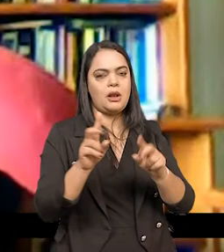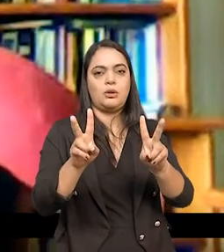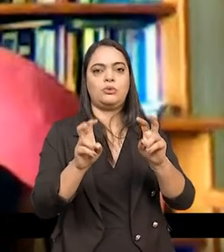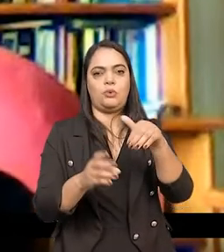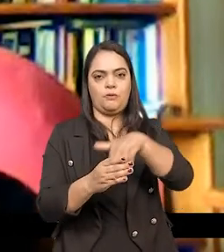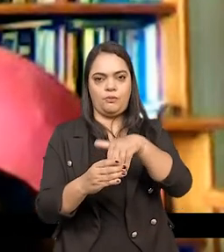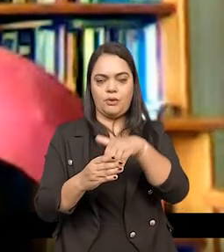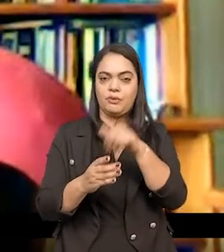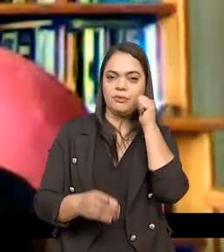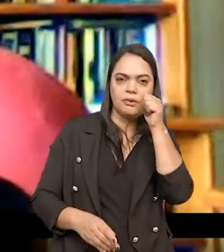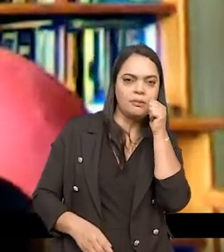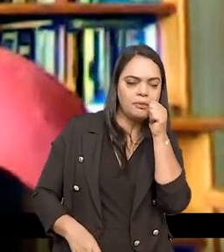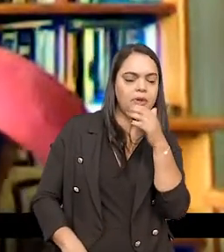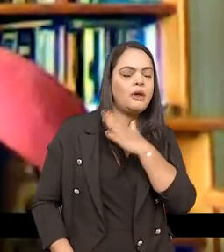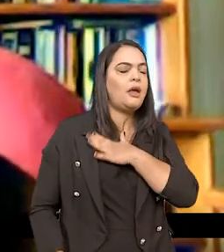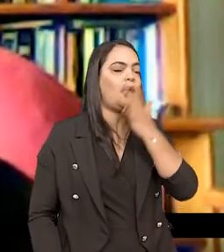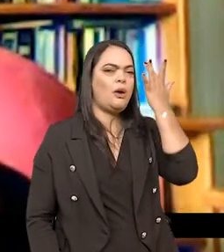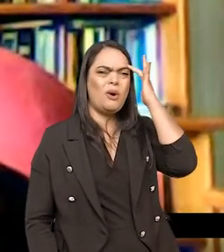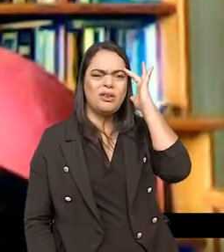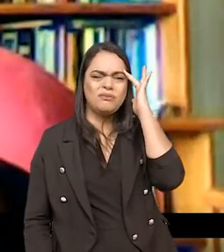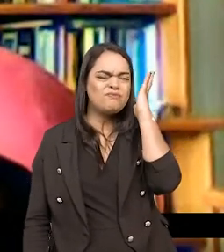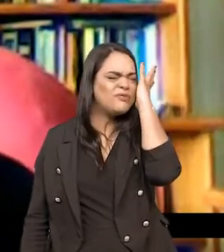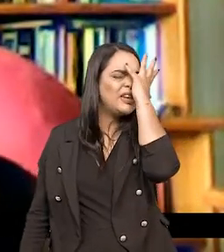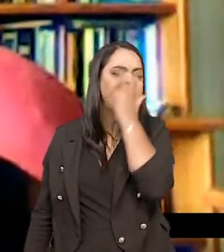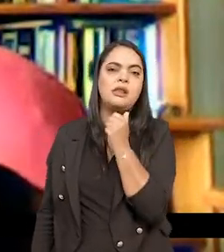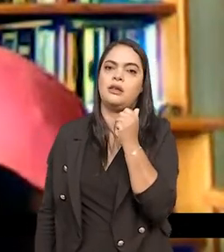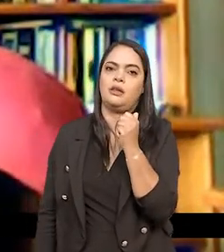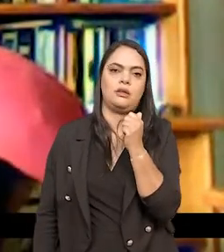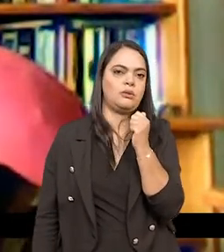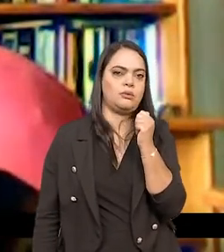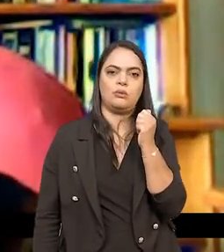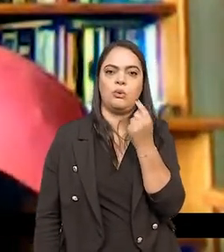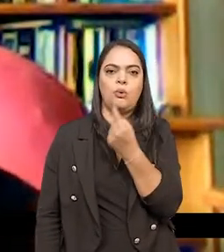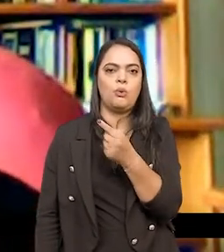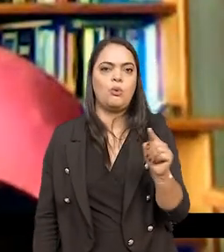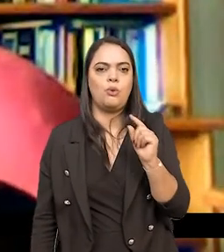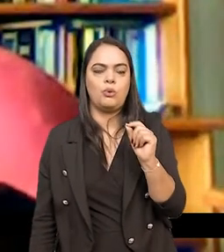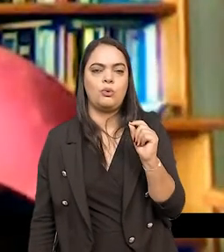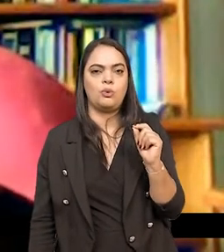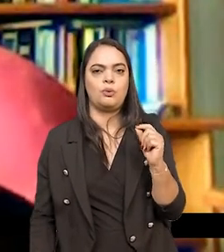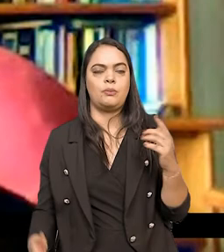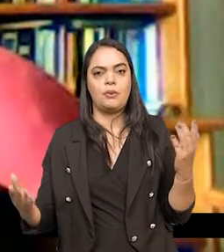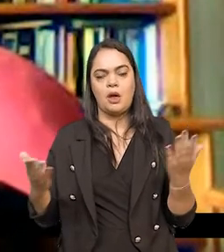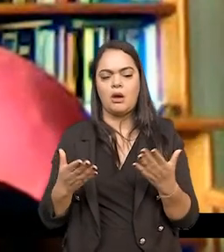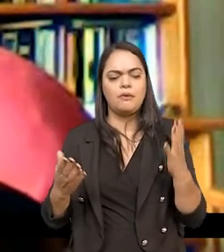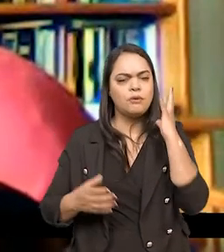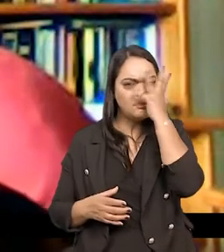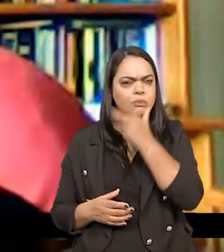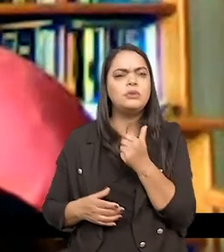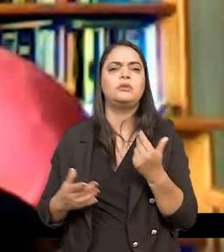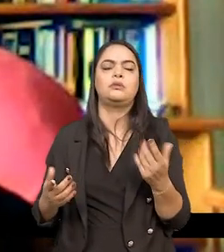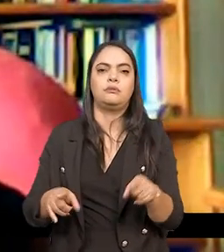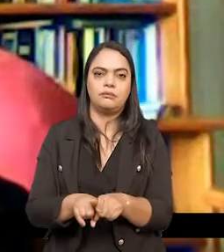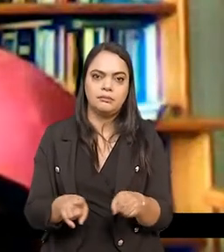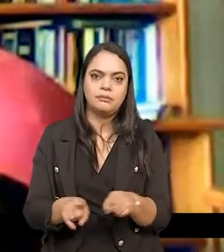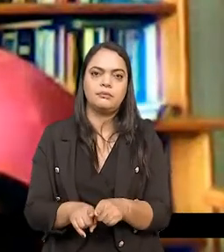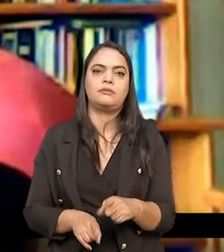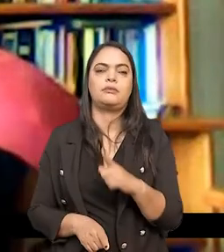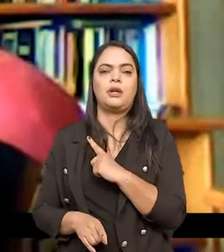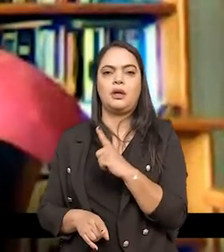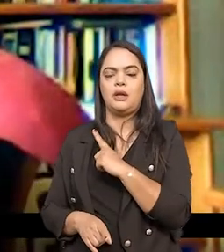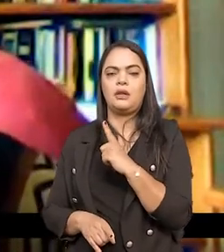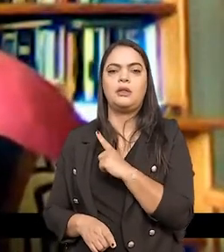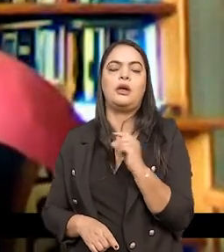acho que ficou lindo, ficou uma capa linda, tá? Esse último que está saindo agora pela Oikos. Ficou muito bonito, tá? E tem